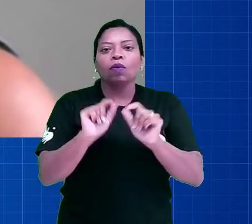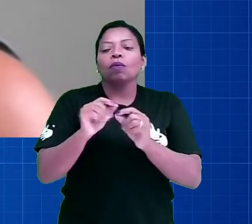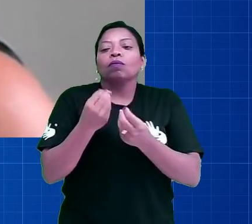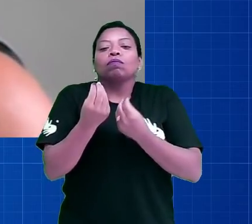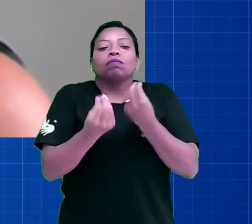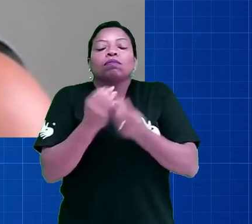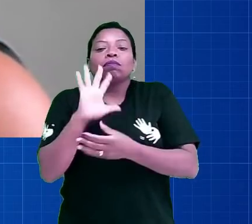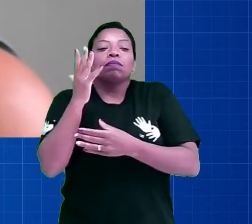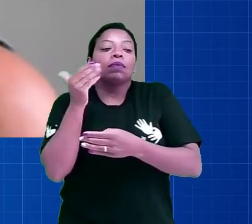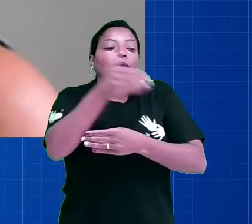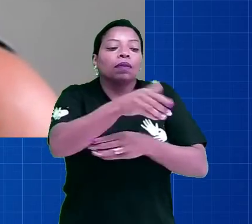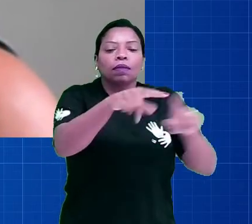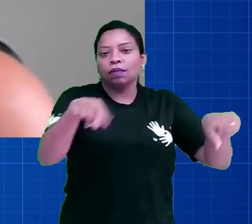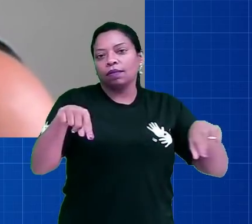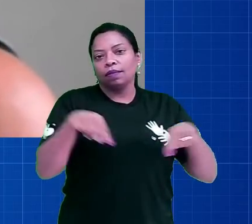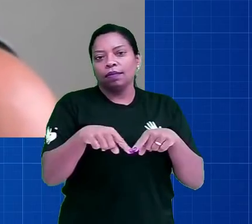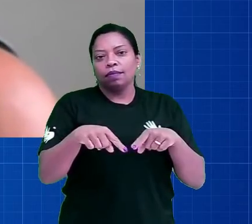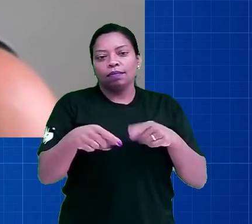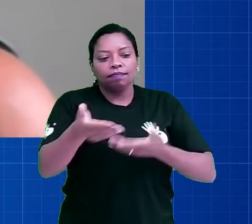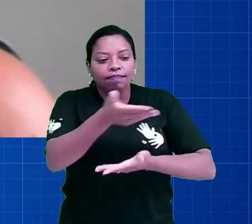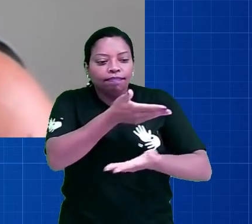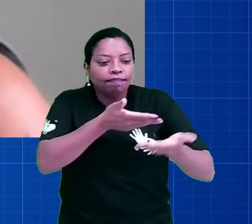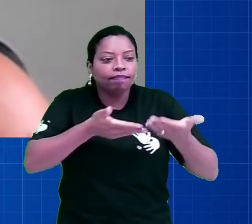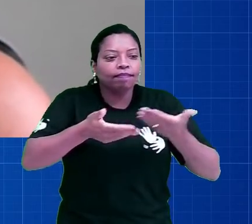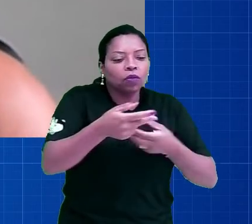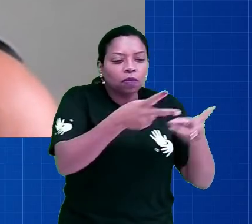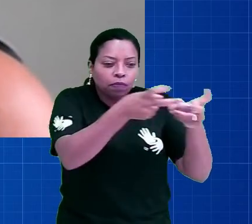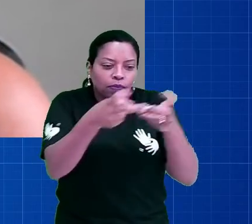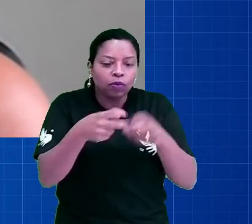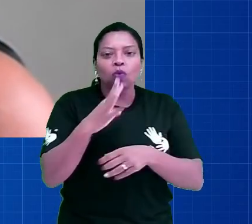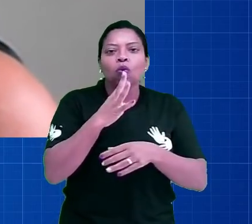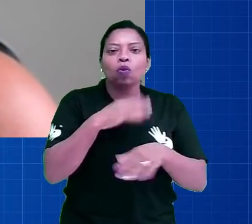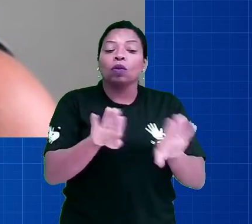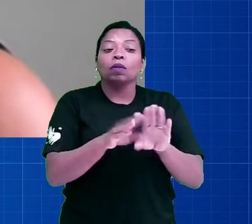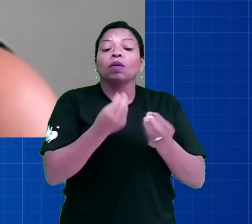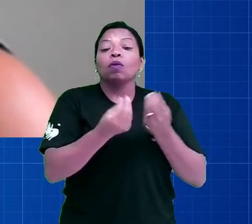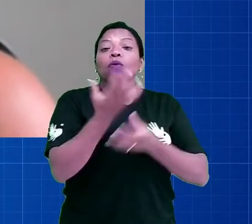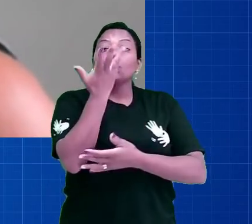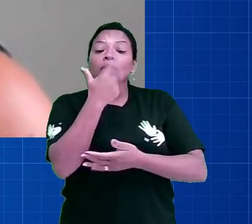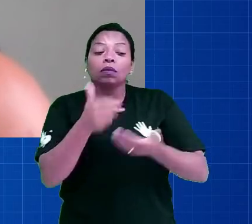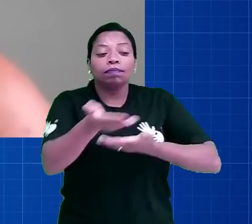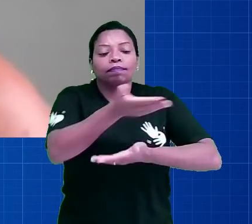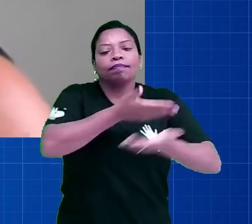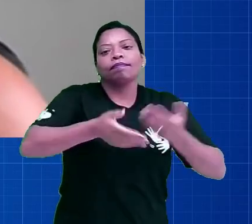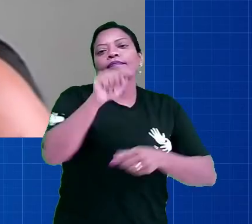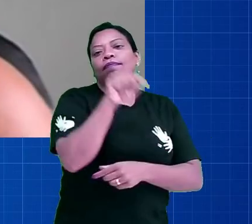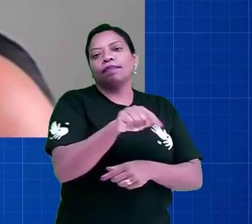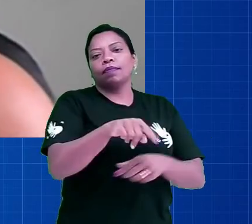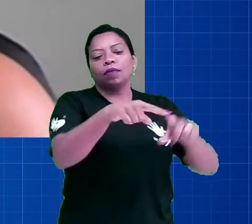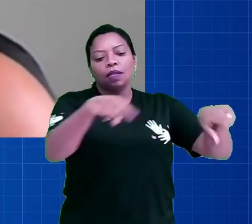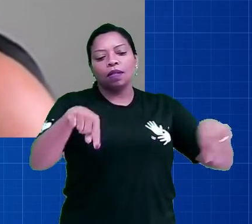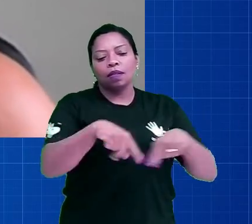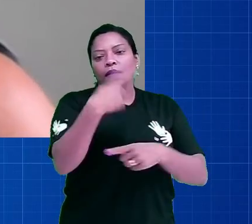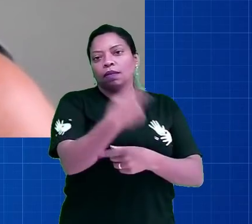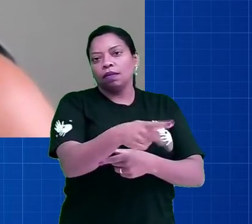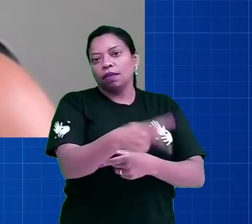lá no ensino regular como que funciona, como que a criança interage nesses outros espaços também,